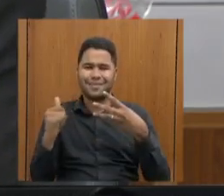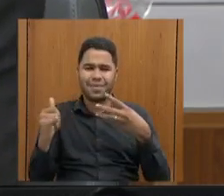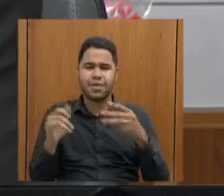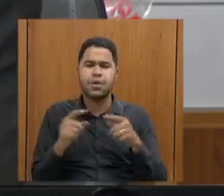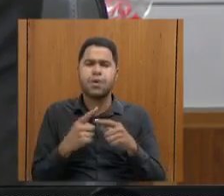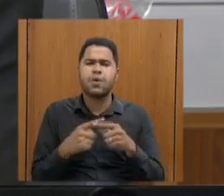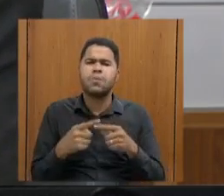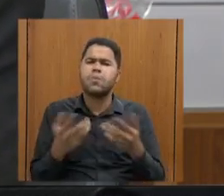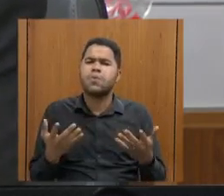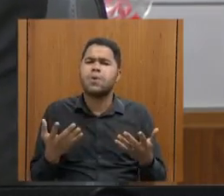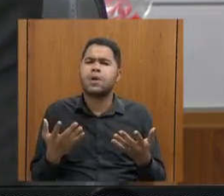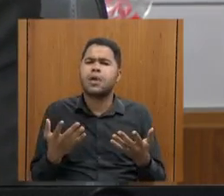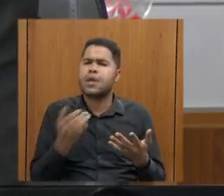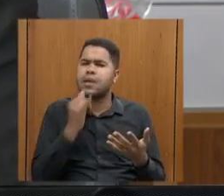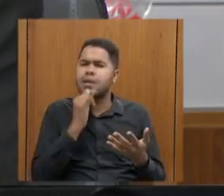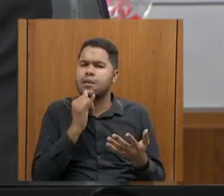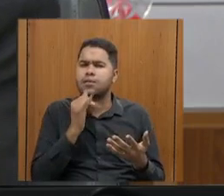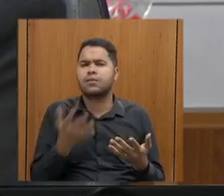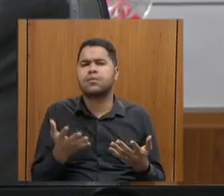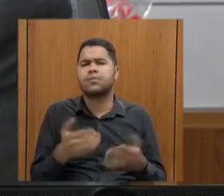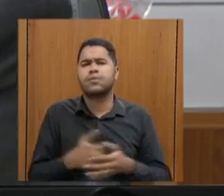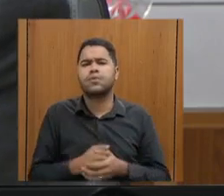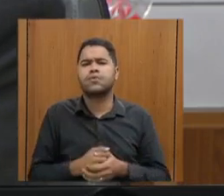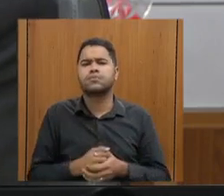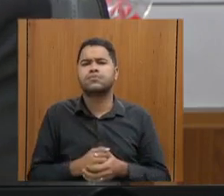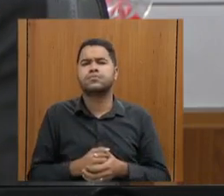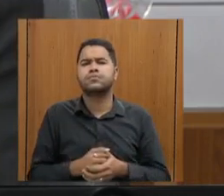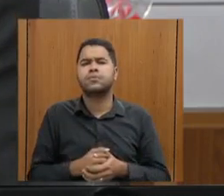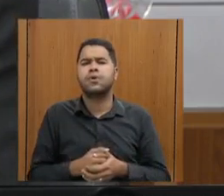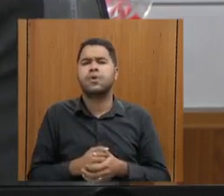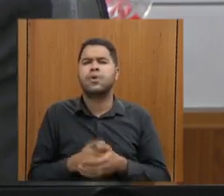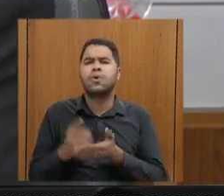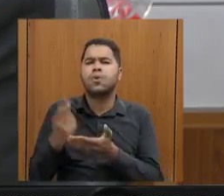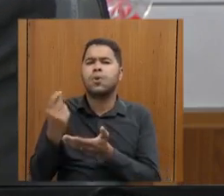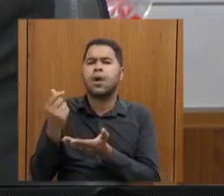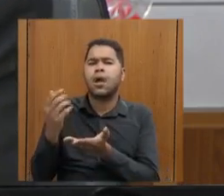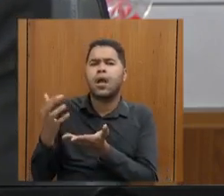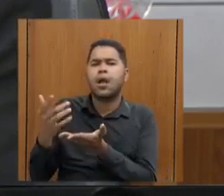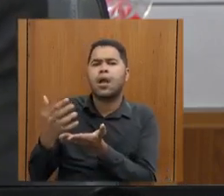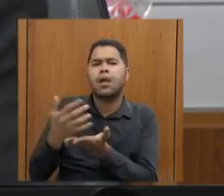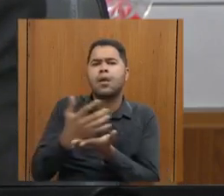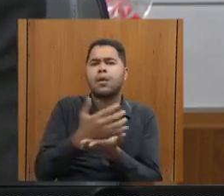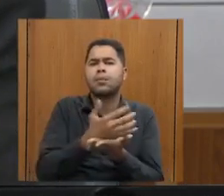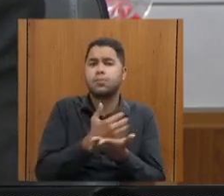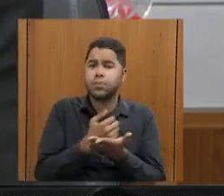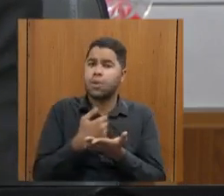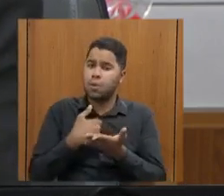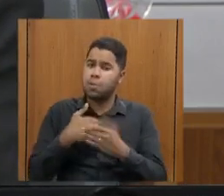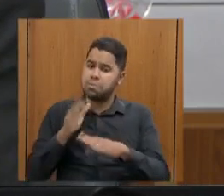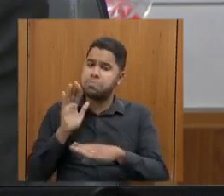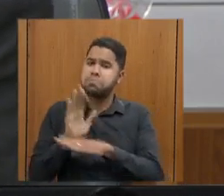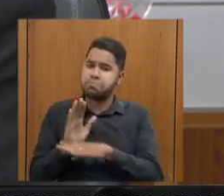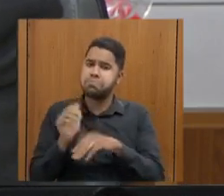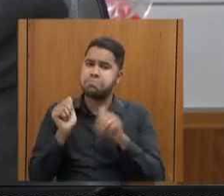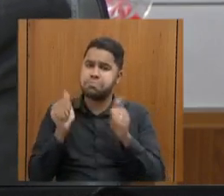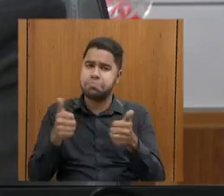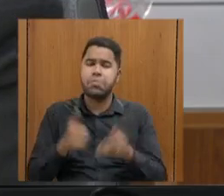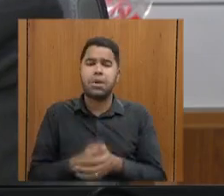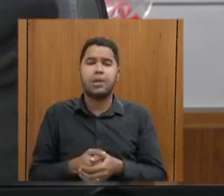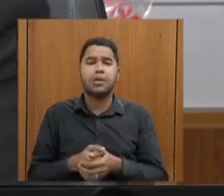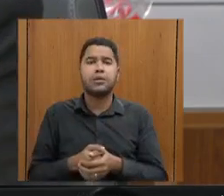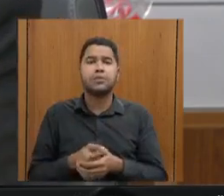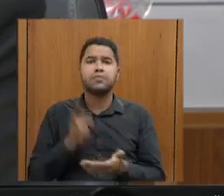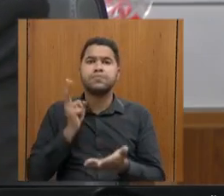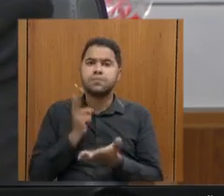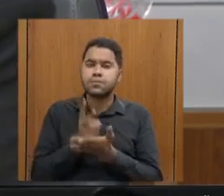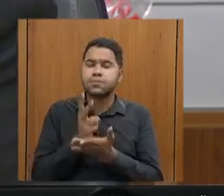porque não fazer um é teu lado fazer o chamado de Capital eu sou inteiramente favorável isso sempre